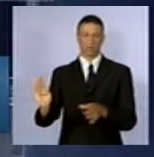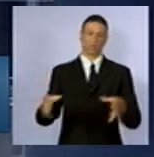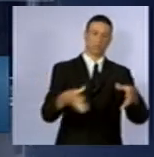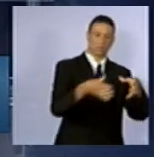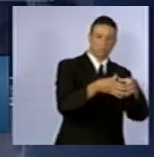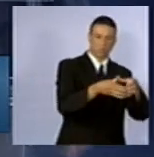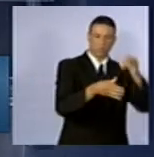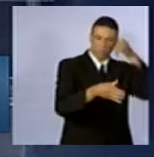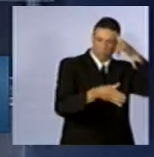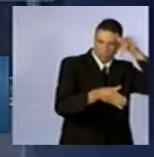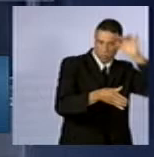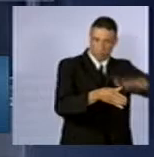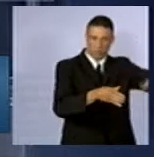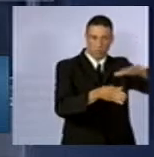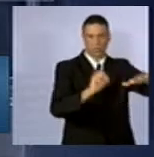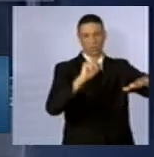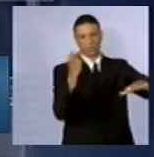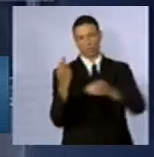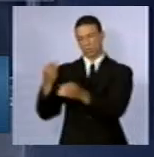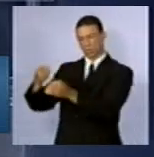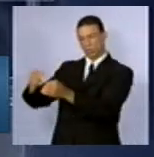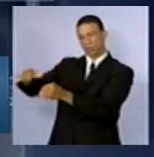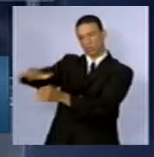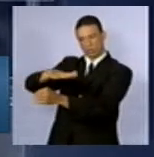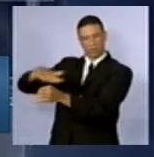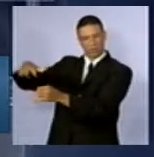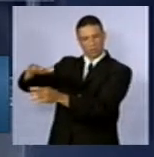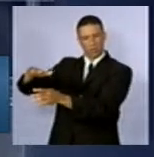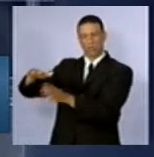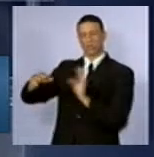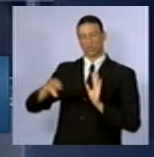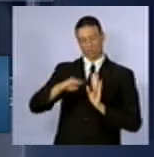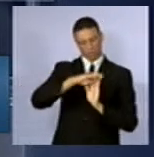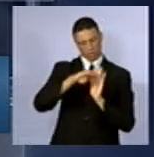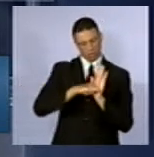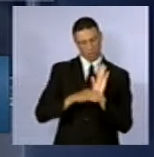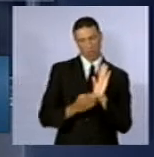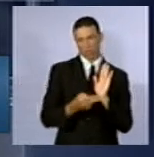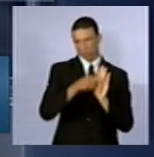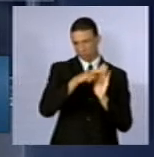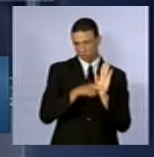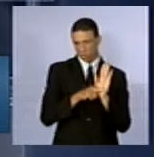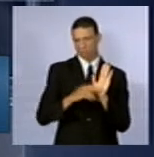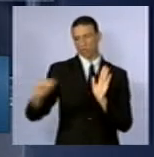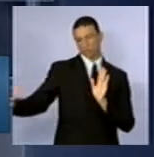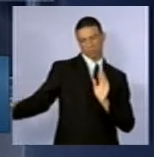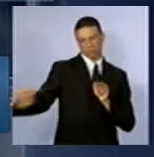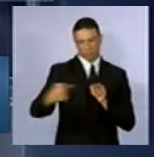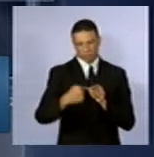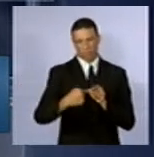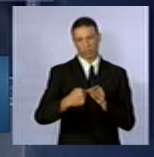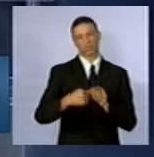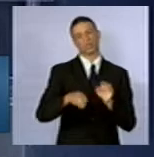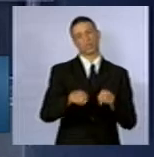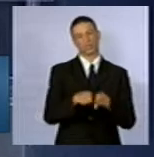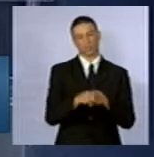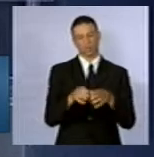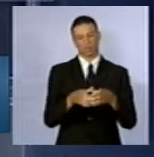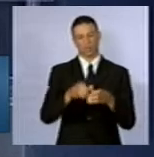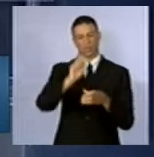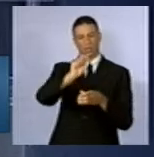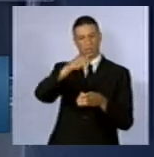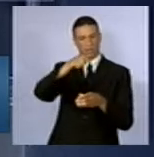ou urbanas elas seguem as normas e particularmente atendem a resolução da Nel